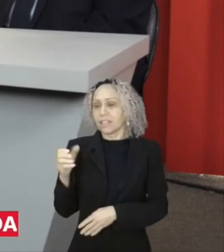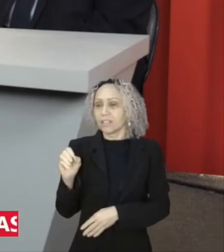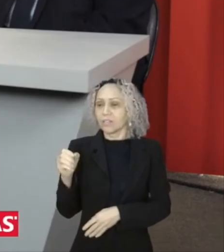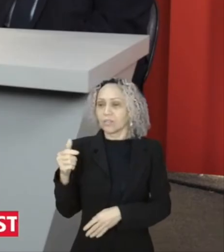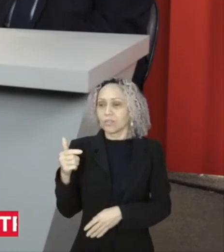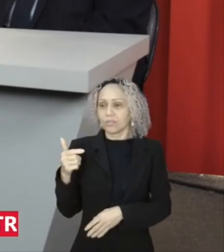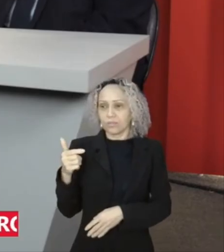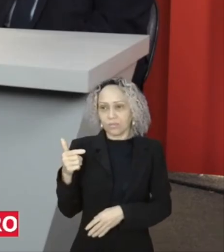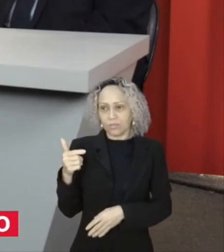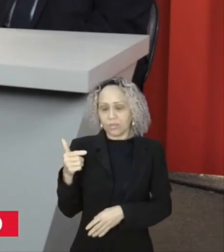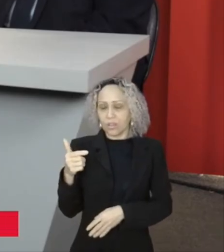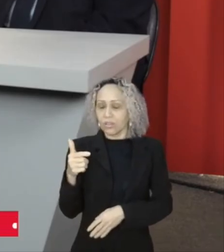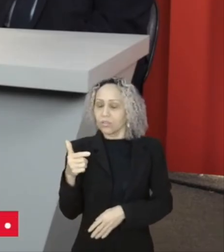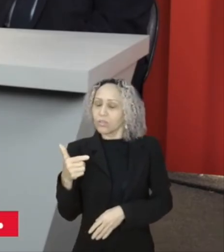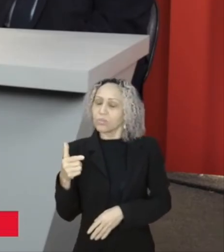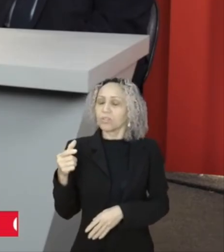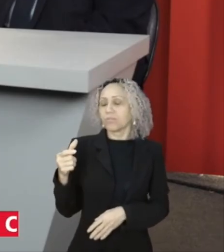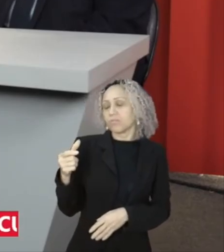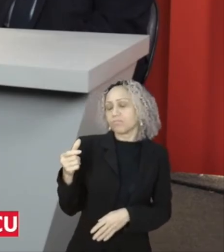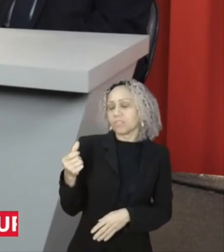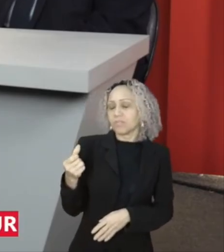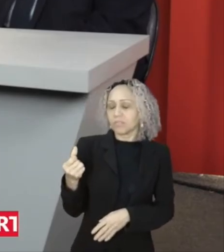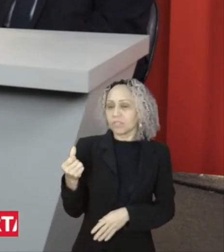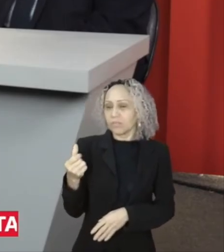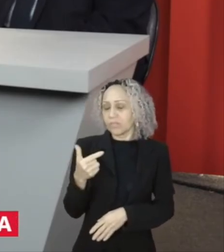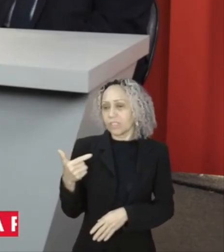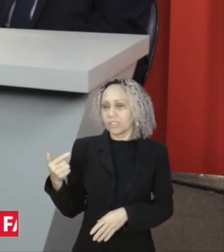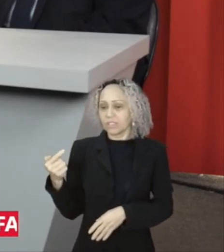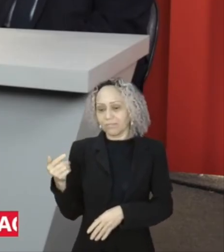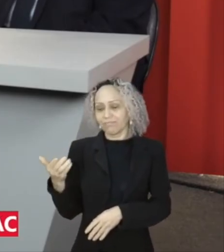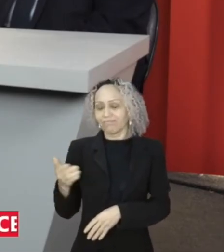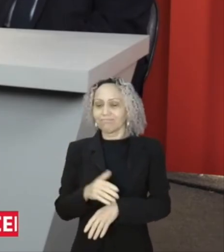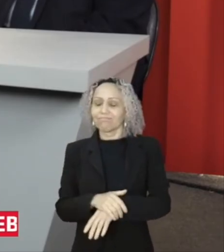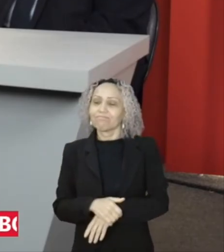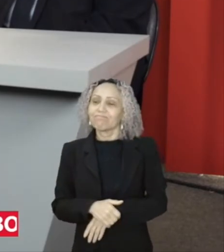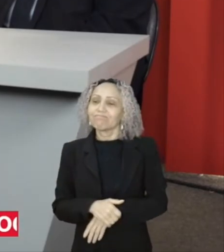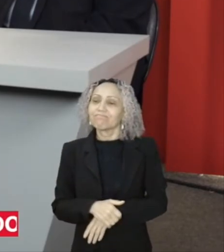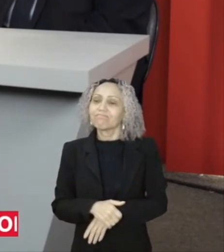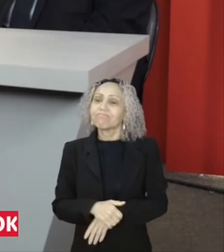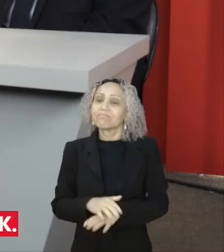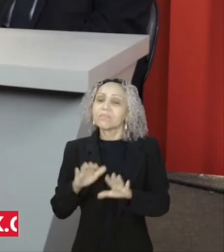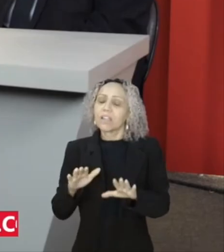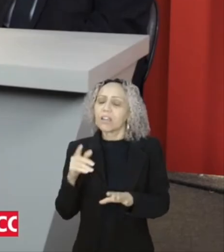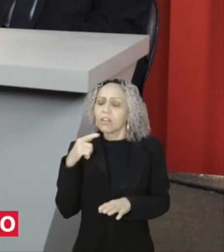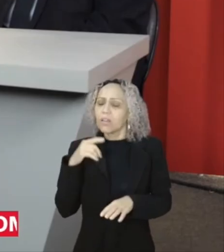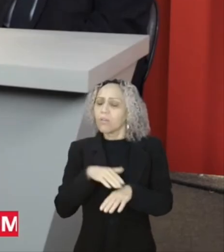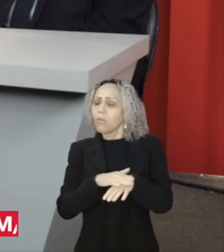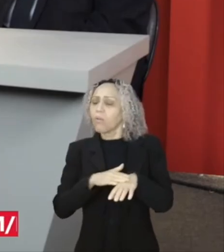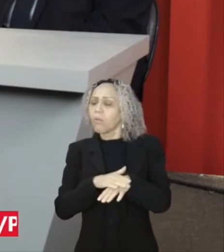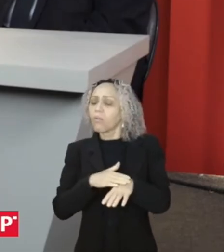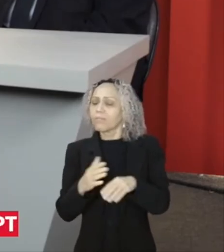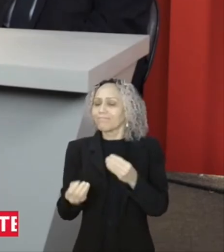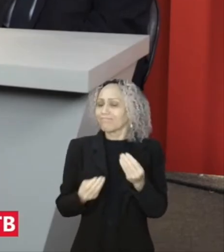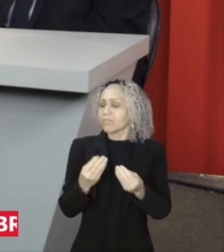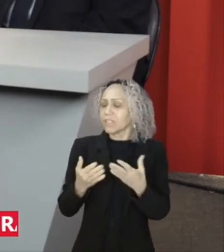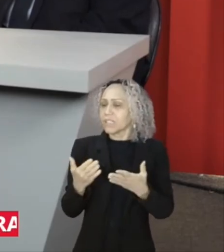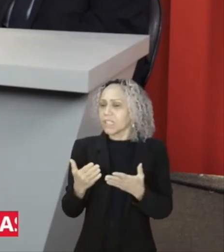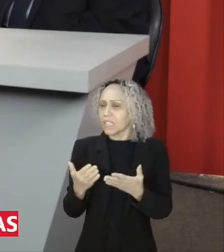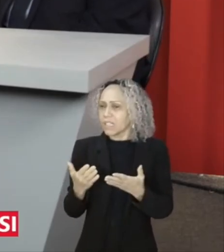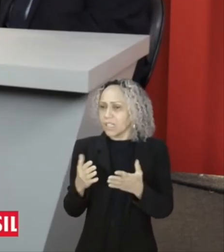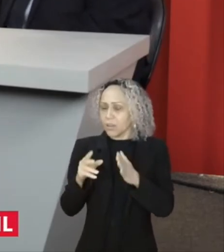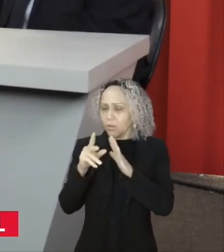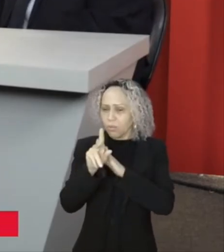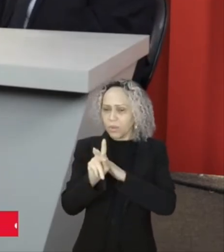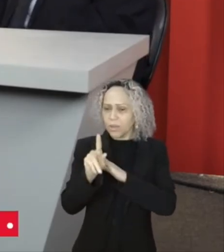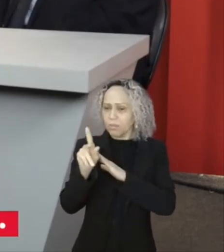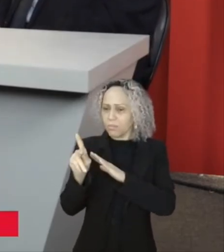envolvimento da sociedade, da população brasileira. Eu gostaria que a gente começasse falando desse processo de construção do PPA participativo e o